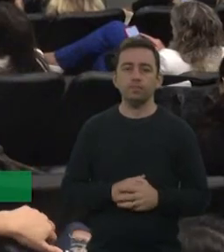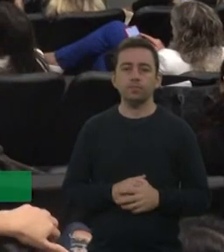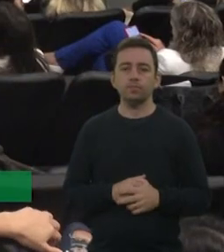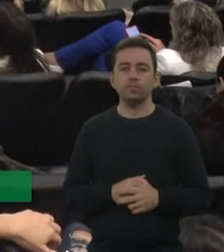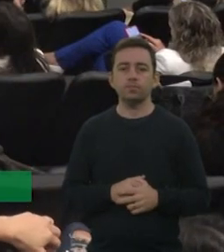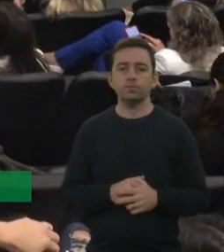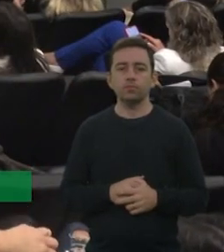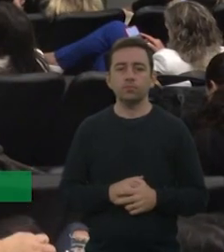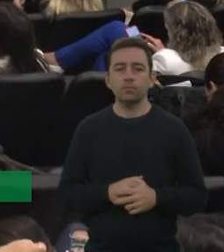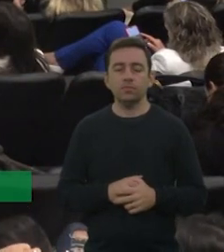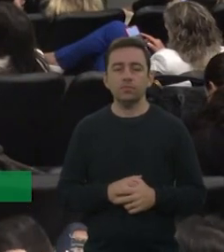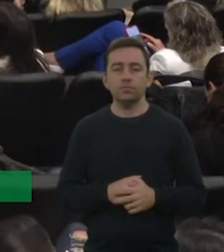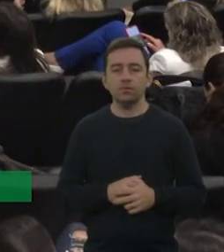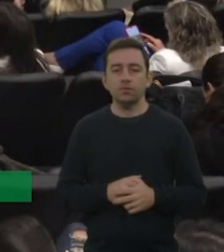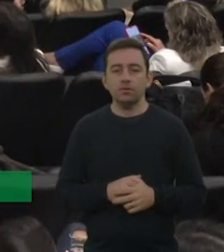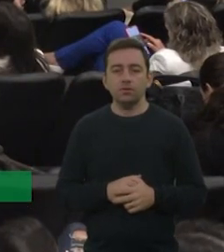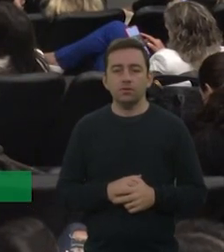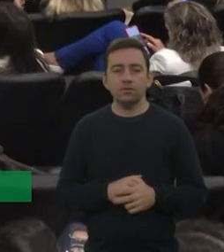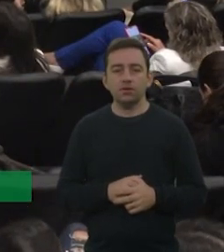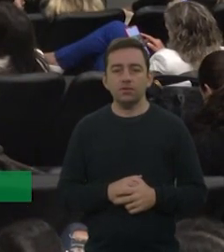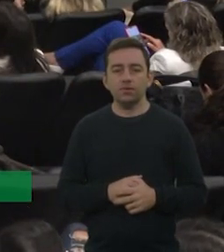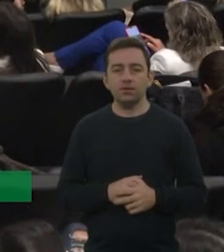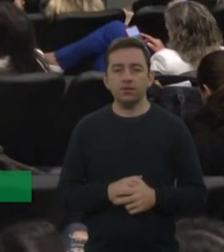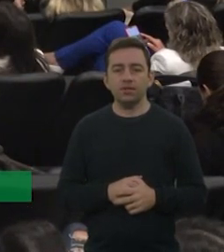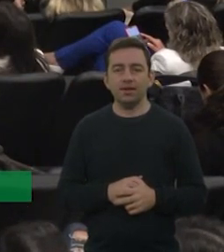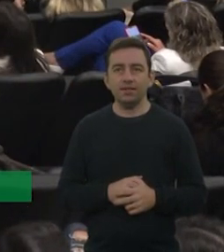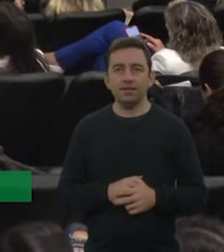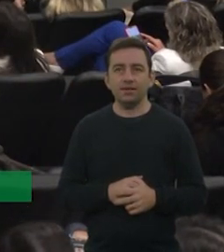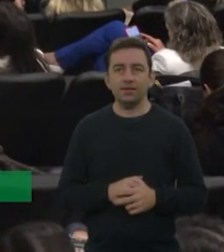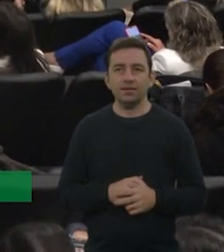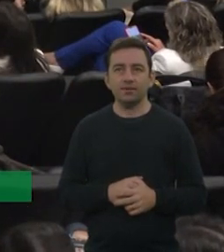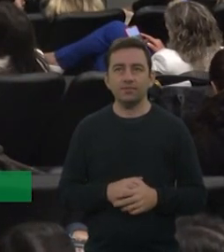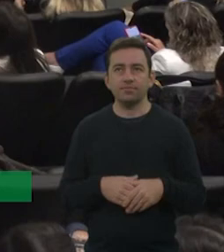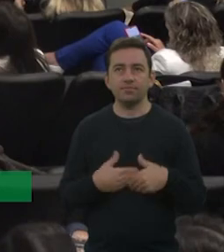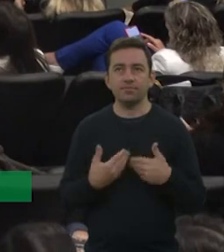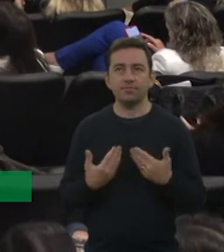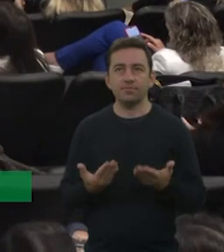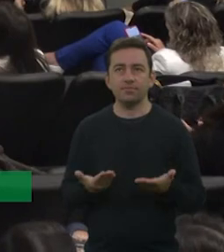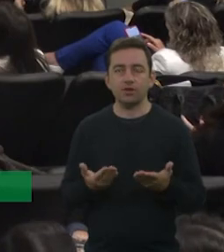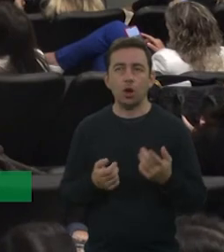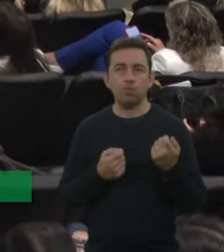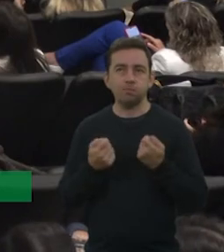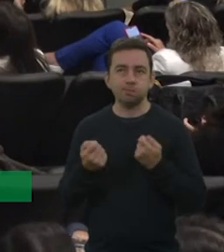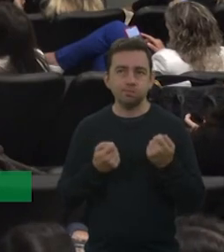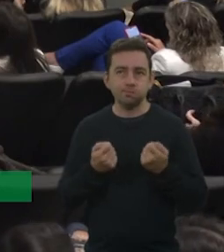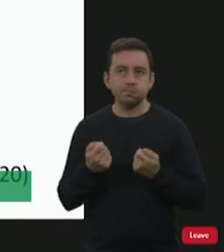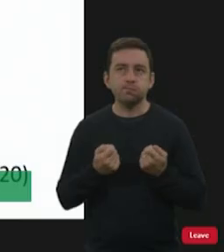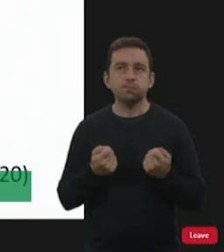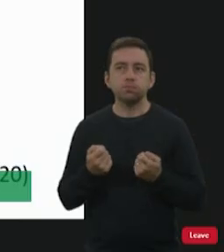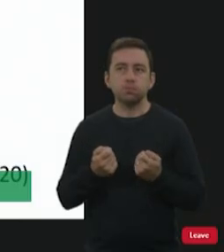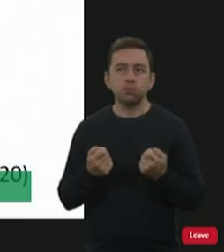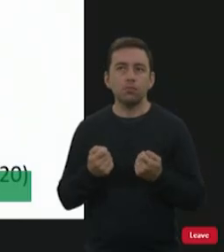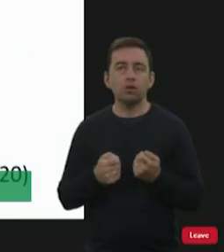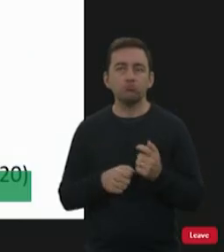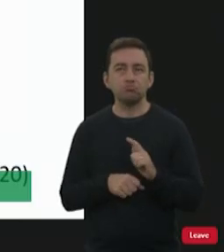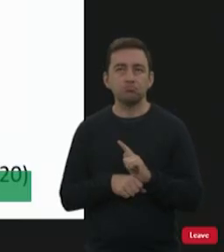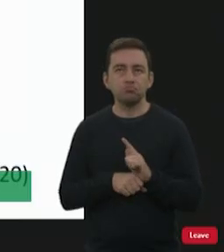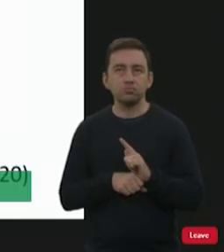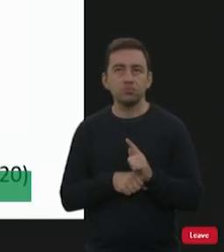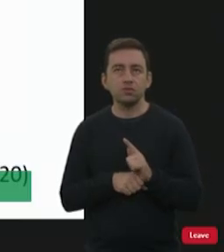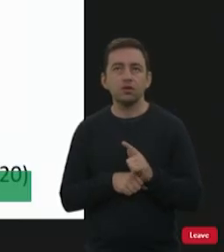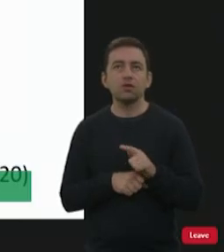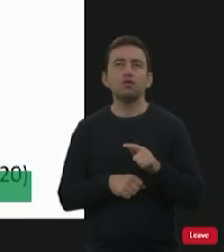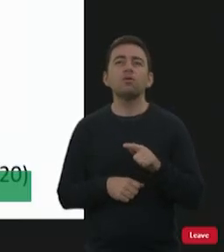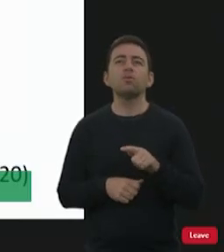Citado anteriormente, vai agir no hipotálamo, controlando a digestão e